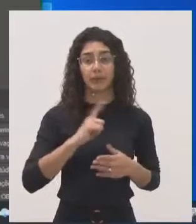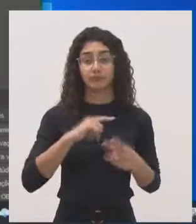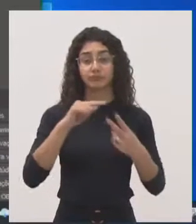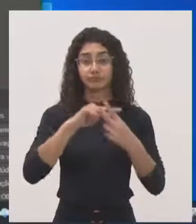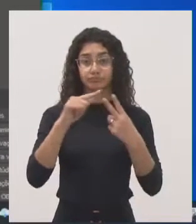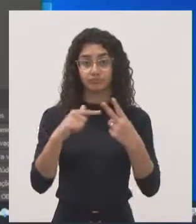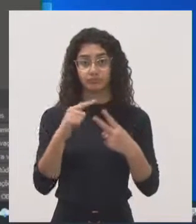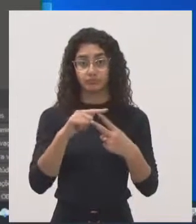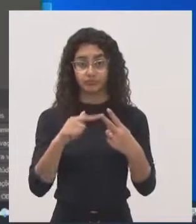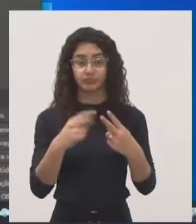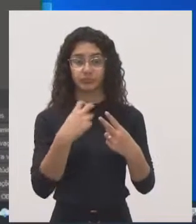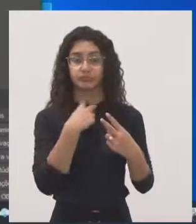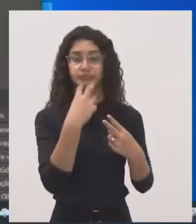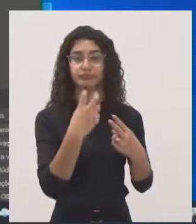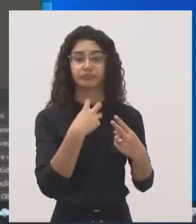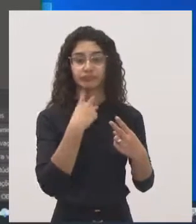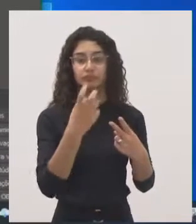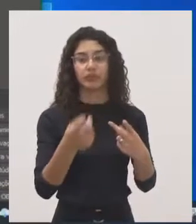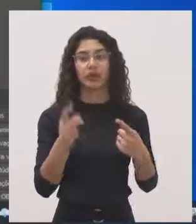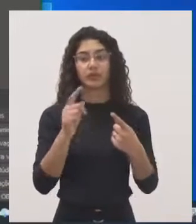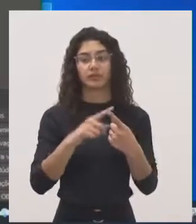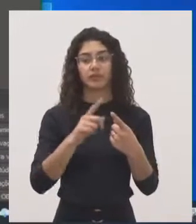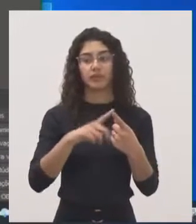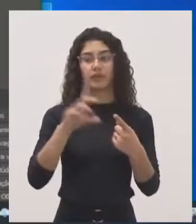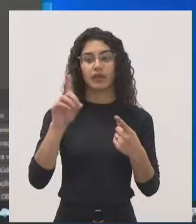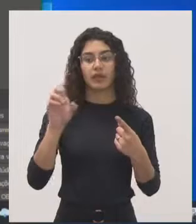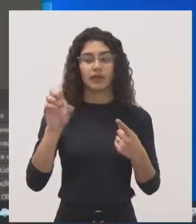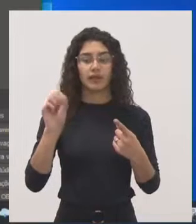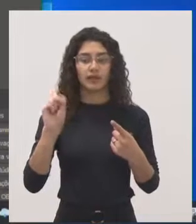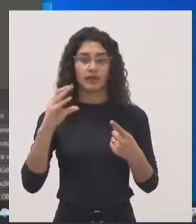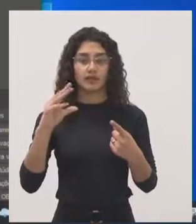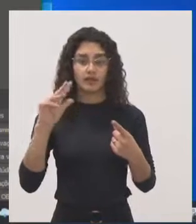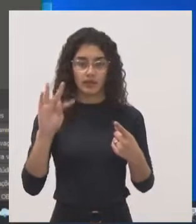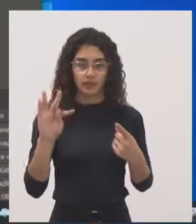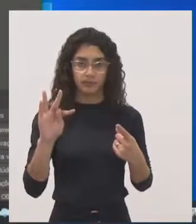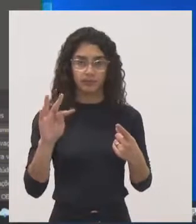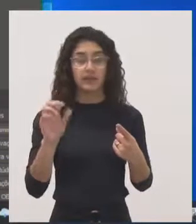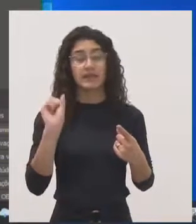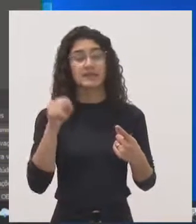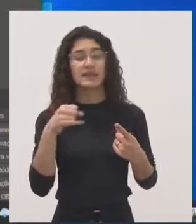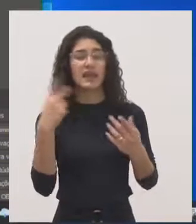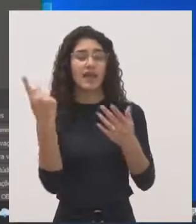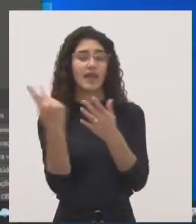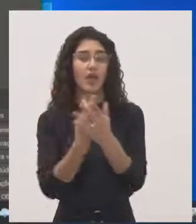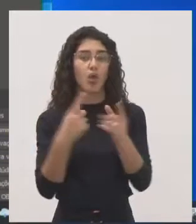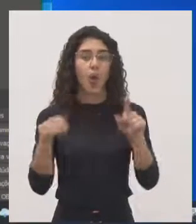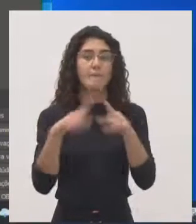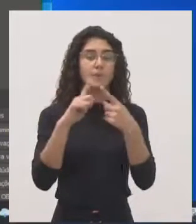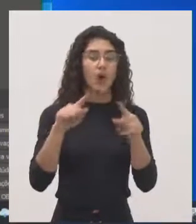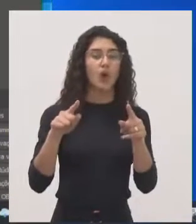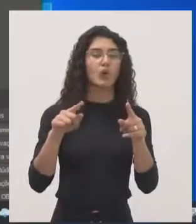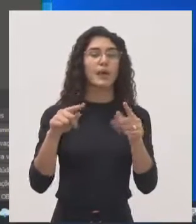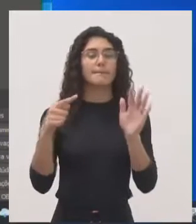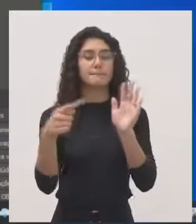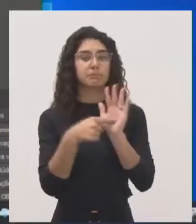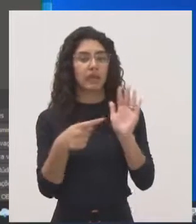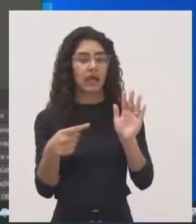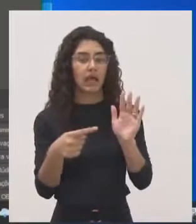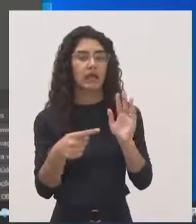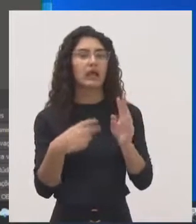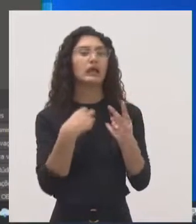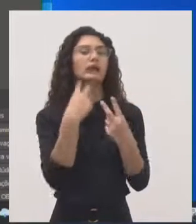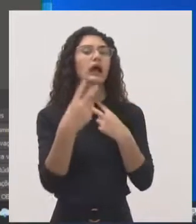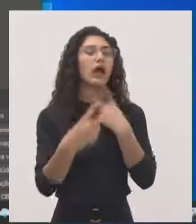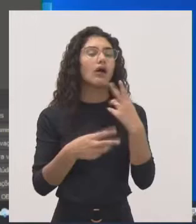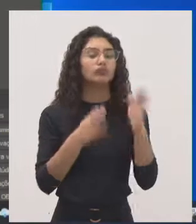duas entradas de áudio, que é a do desktop. Então, se você rolar uma música, né, se você dar play em algum áudio, em